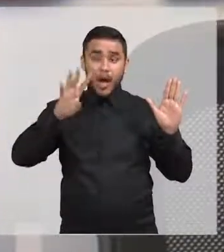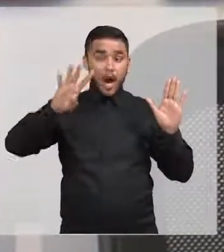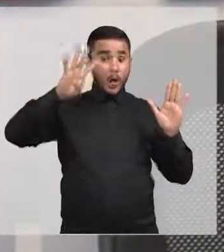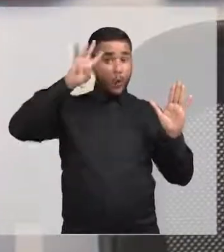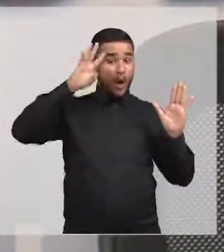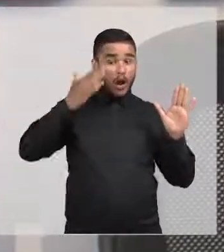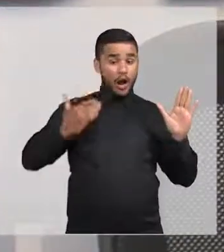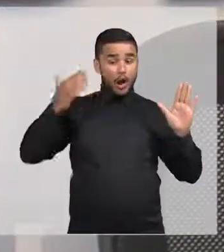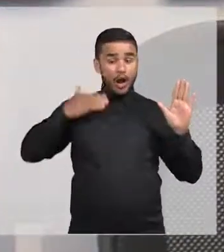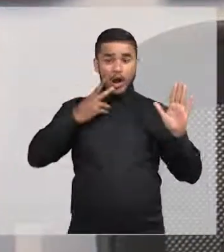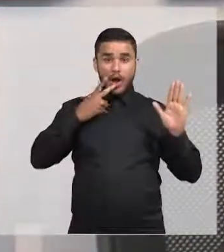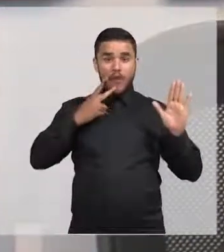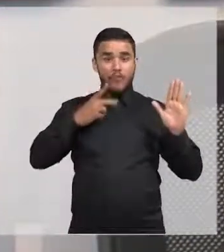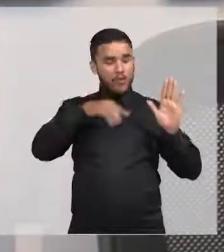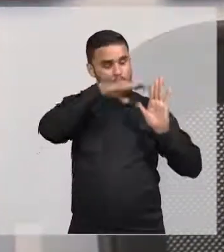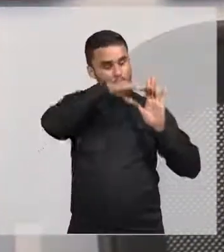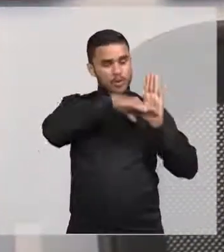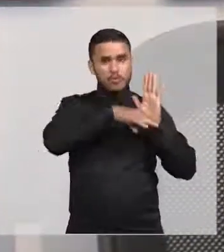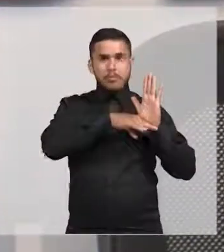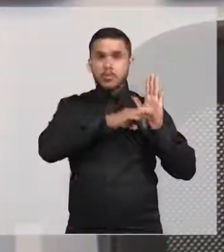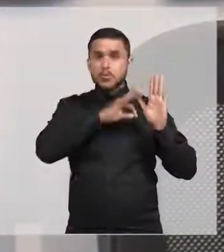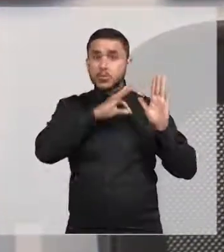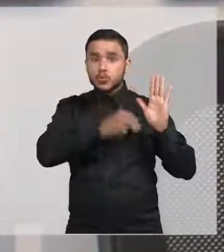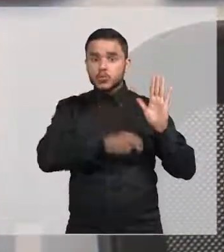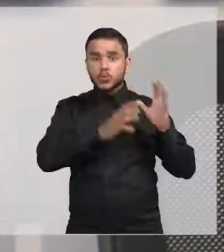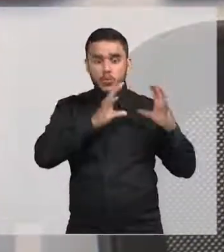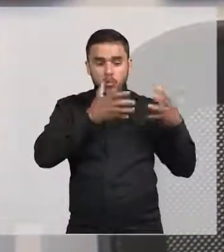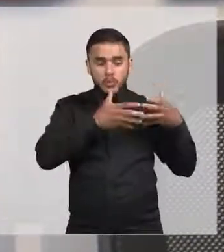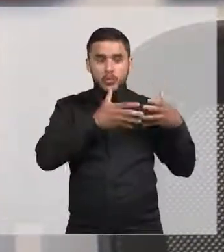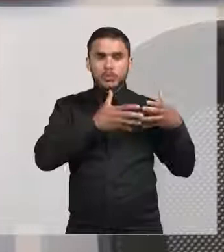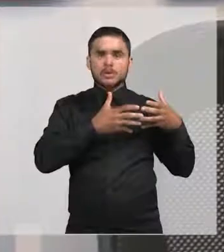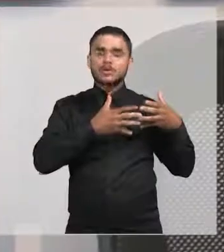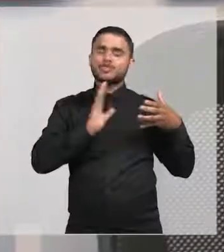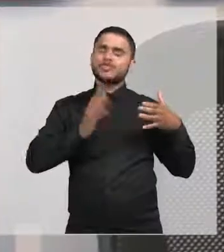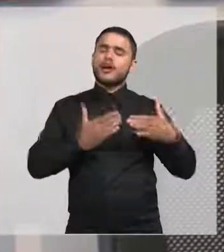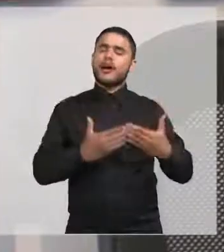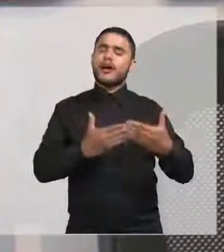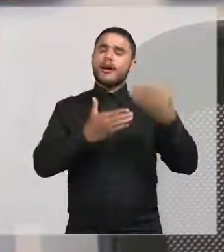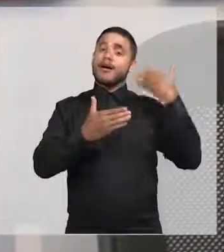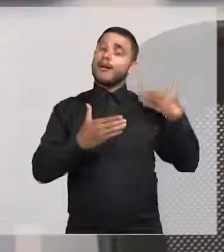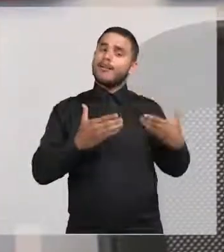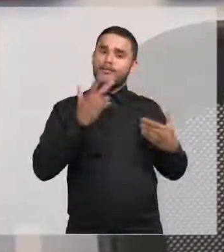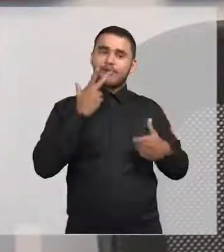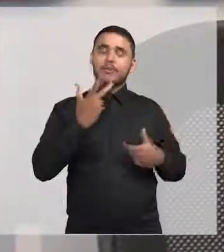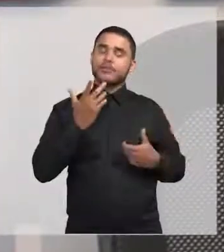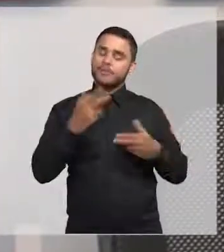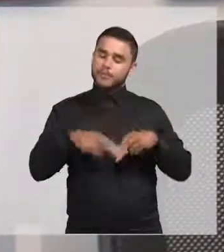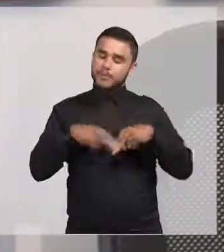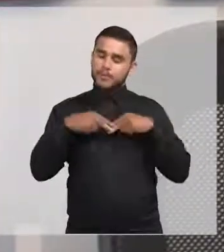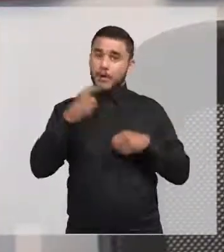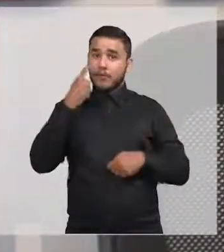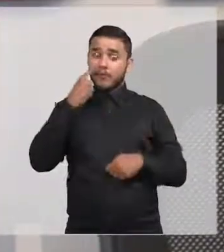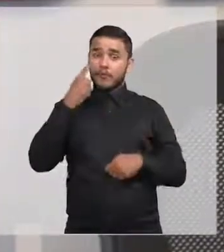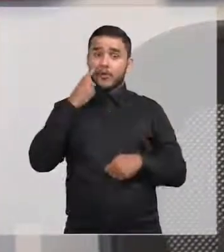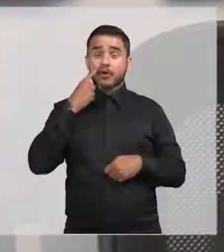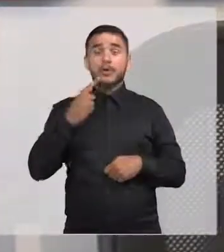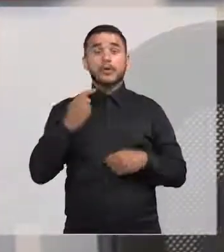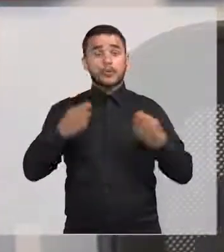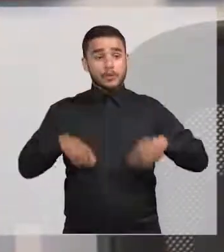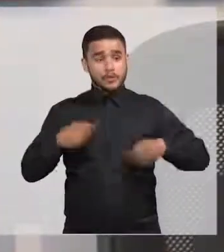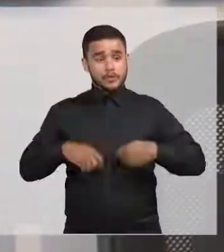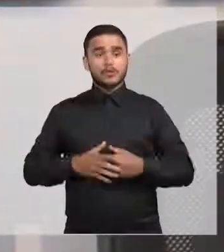formadas há muitos anos, estão agindo, que vão ser desmanteladas,